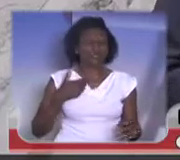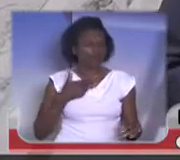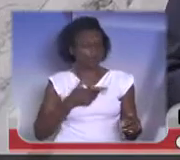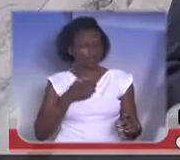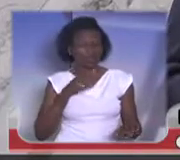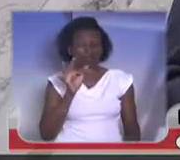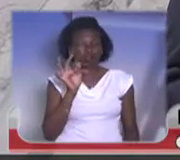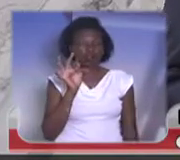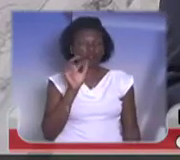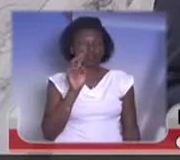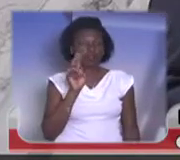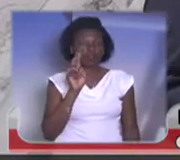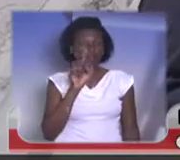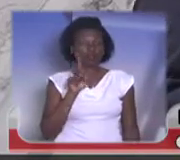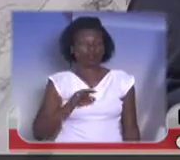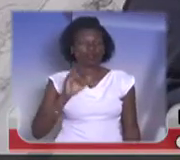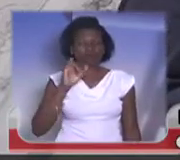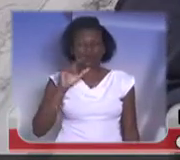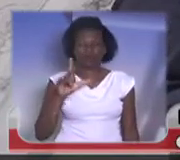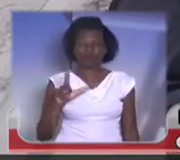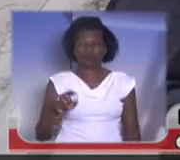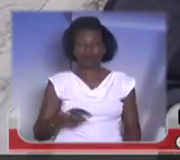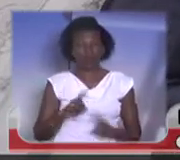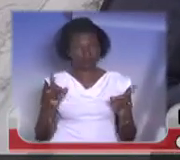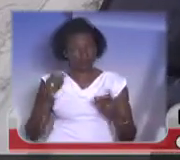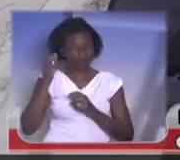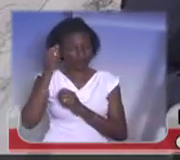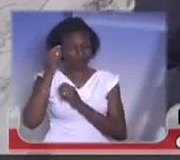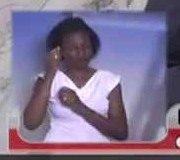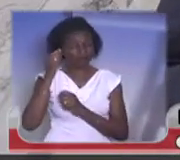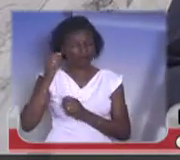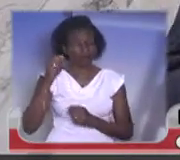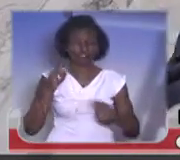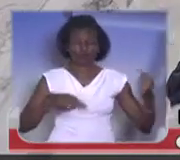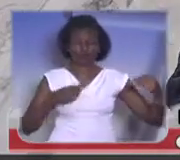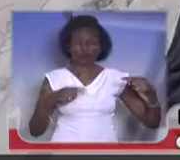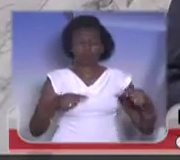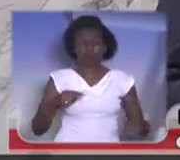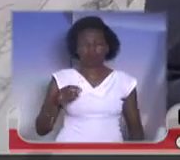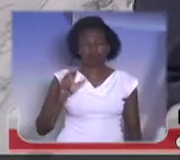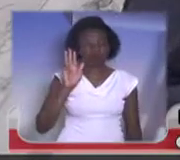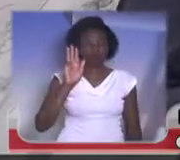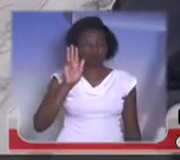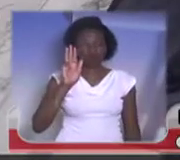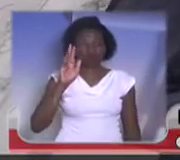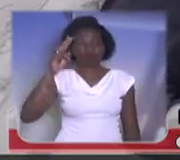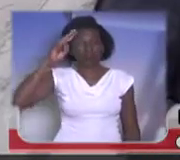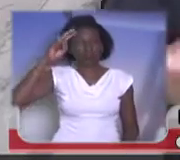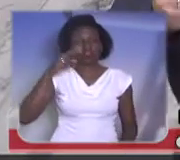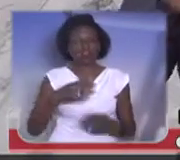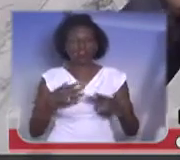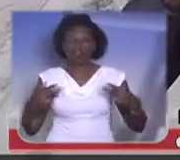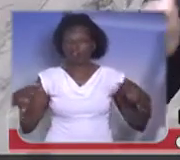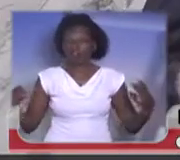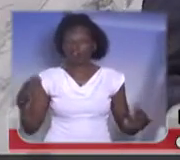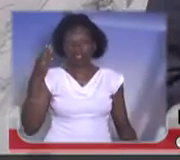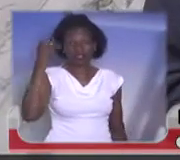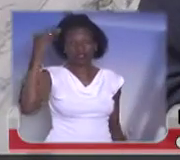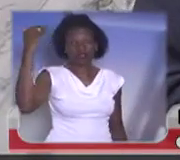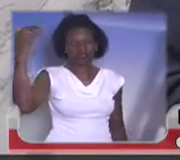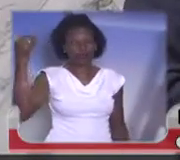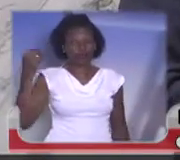interessante é que nas campanhas políticas é o lema da campanha do lula quanto os famosos se apresentarão defendendo o pt